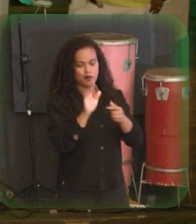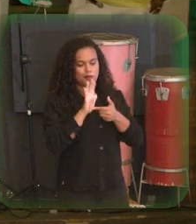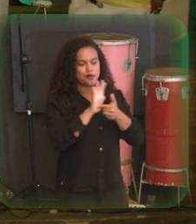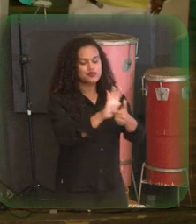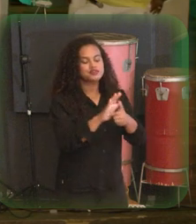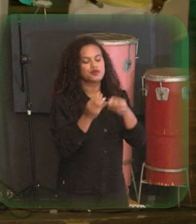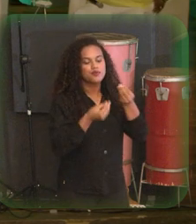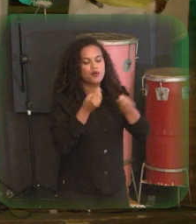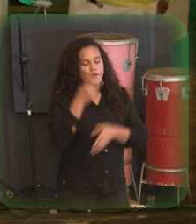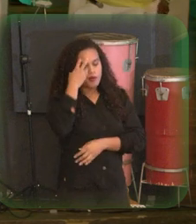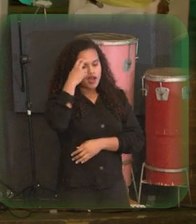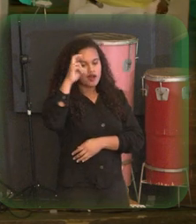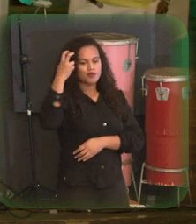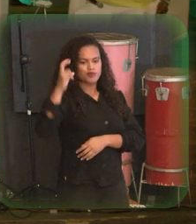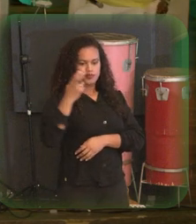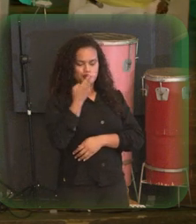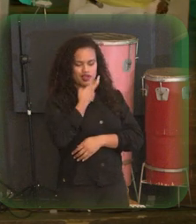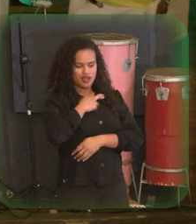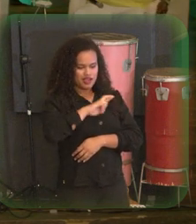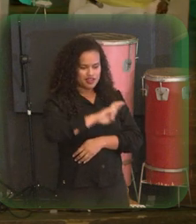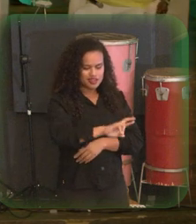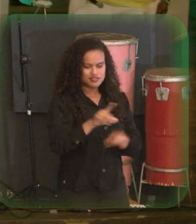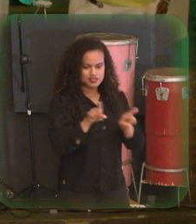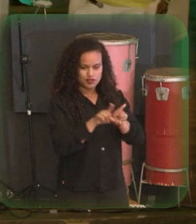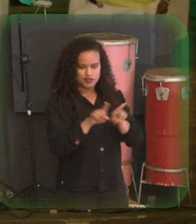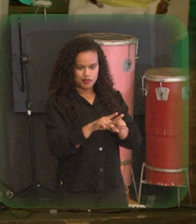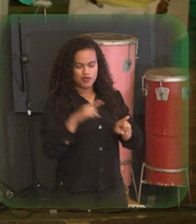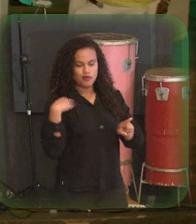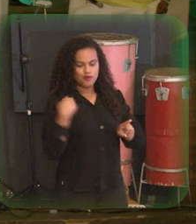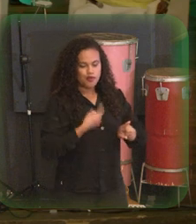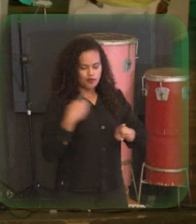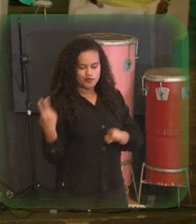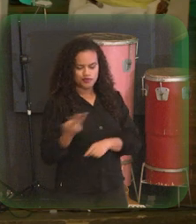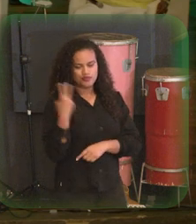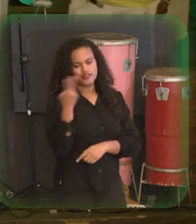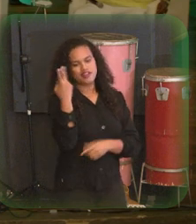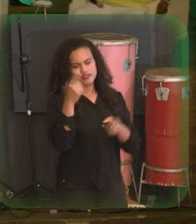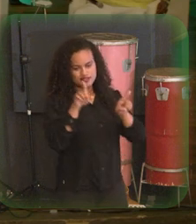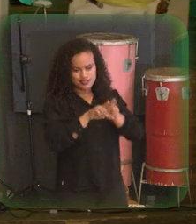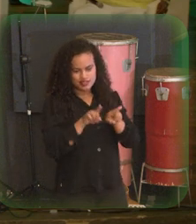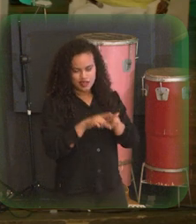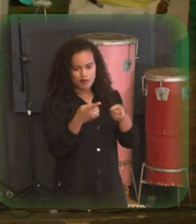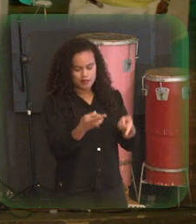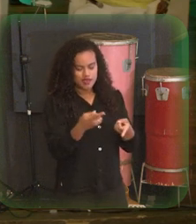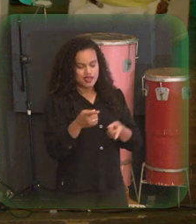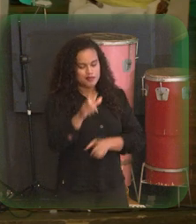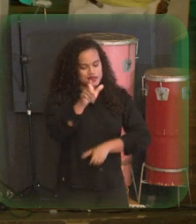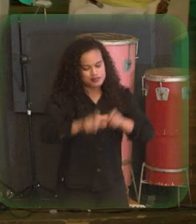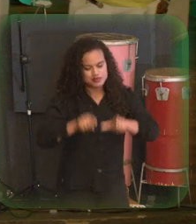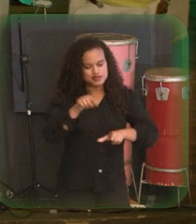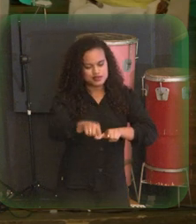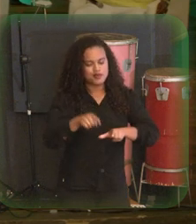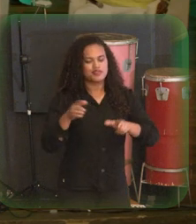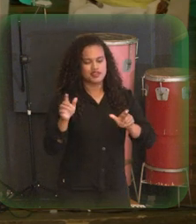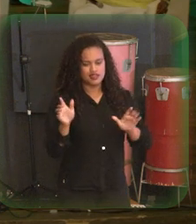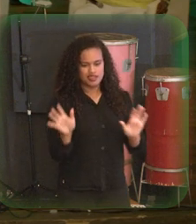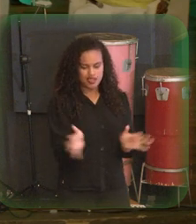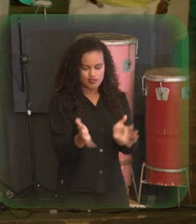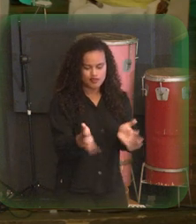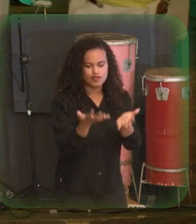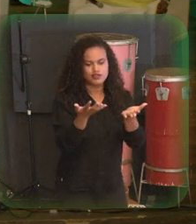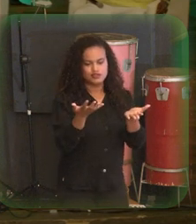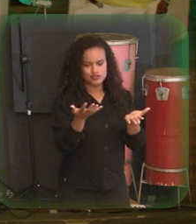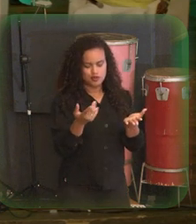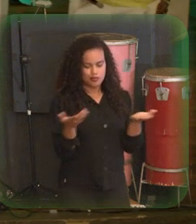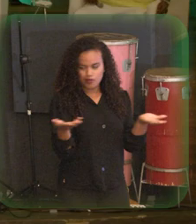nossa cultura, da nossa religião, dos nossos valores, para que essas pessoas tenham autoestima, né? Autoestima, por exemplo,